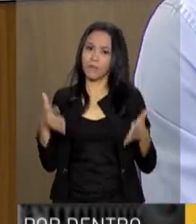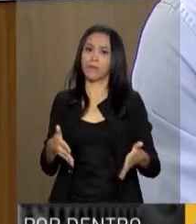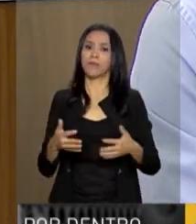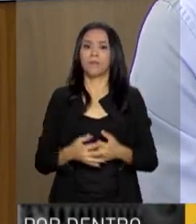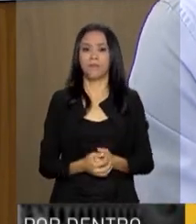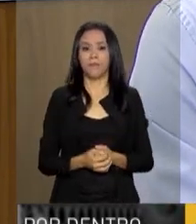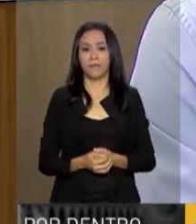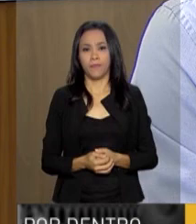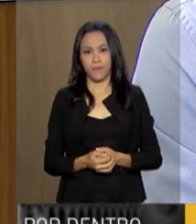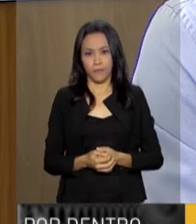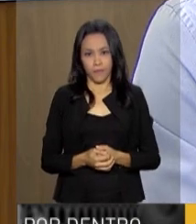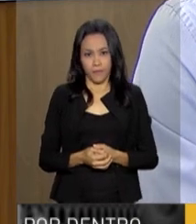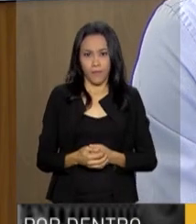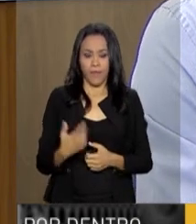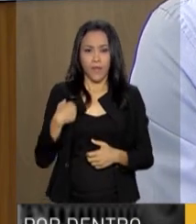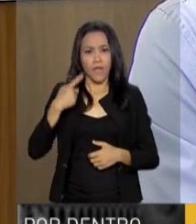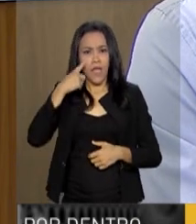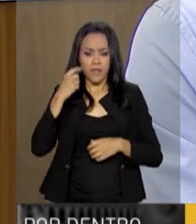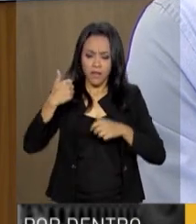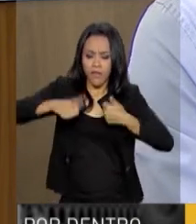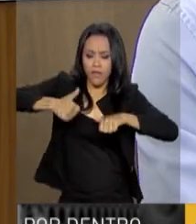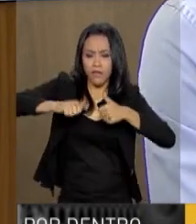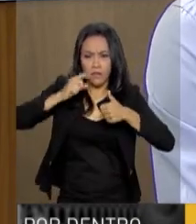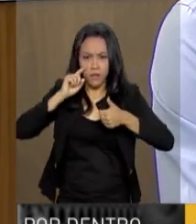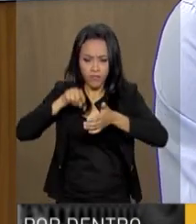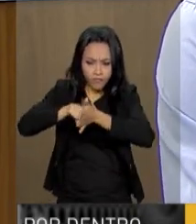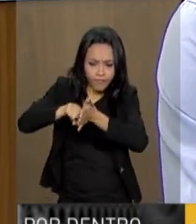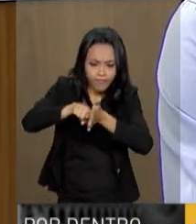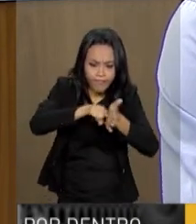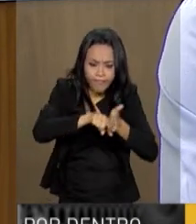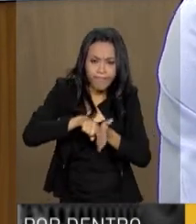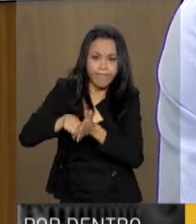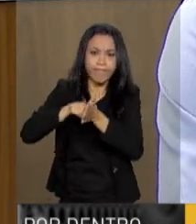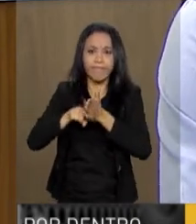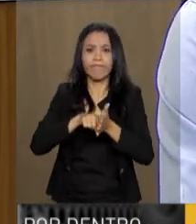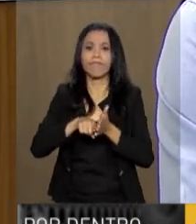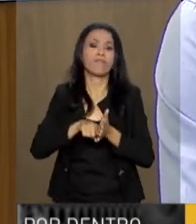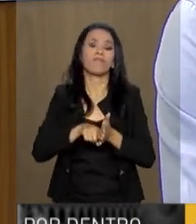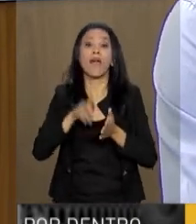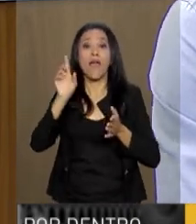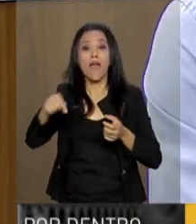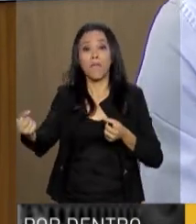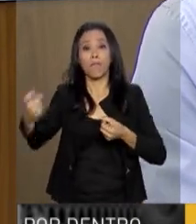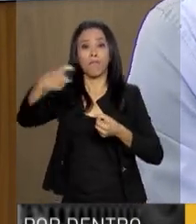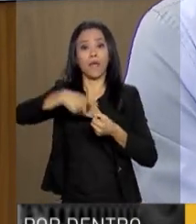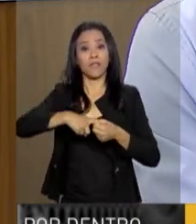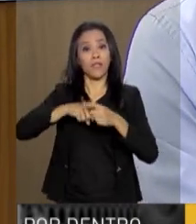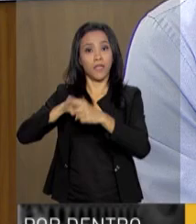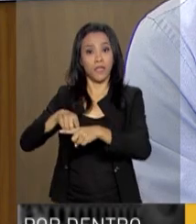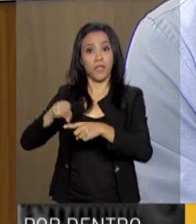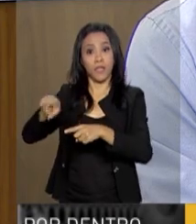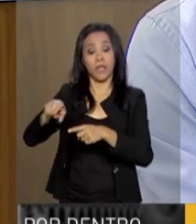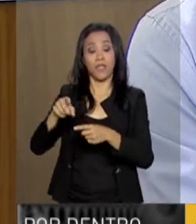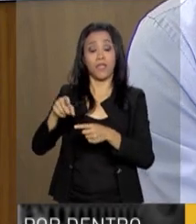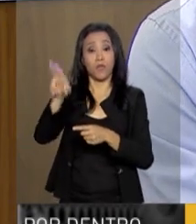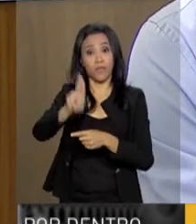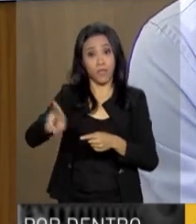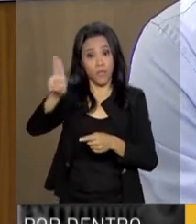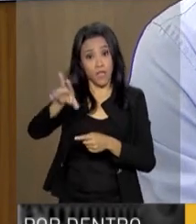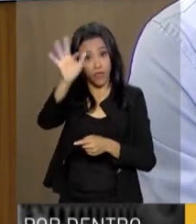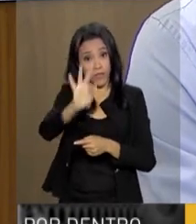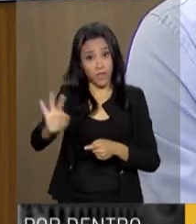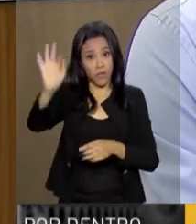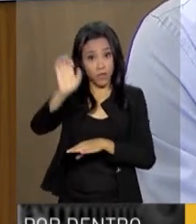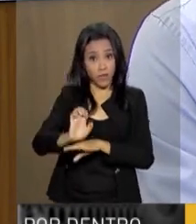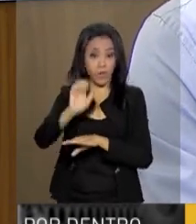o diagnóstico da juventude rural ele é uma parceria com a fundação josé bonifácio da universidade federal do rio de janeiro